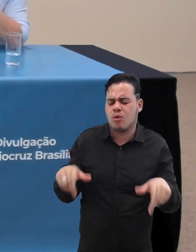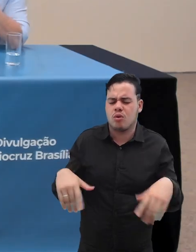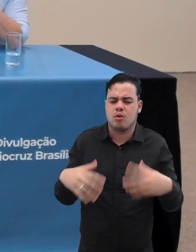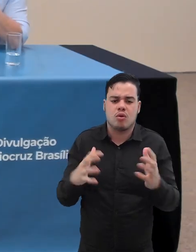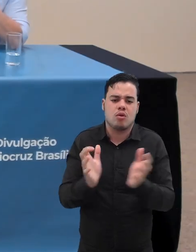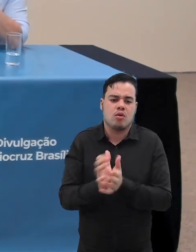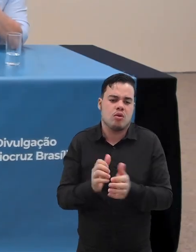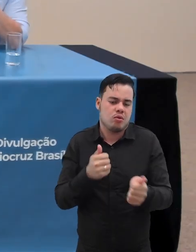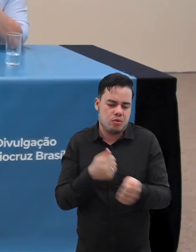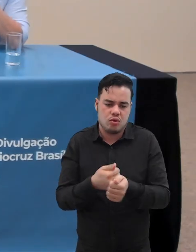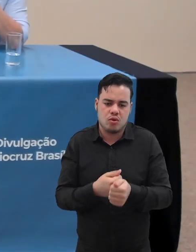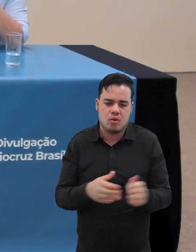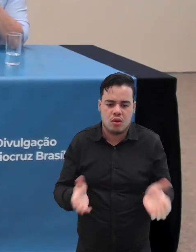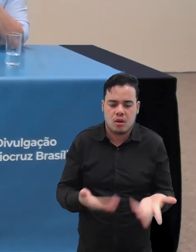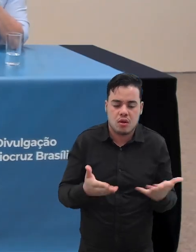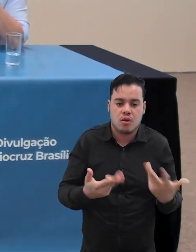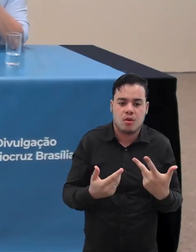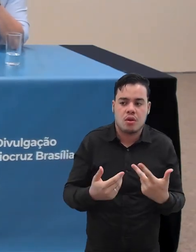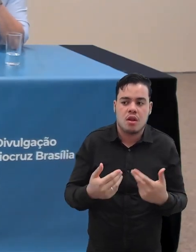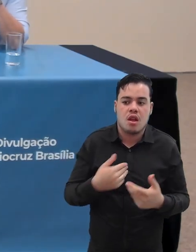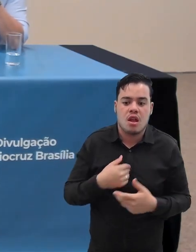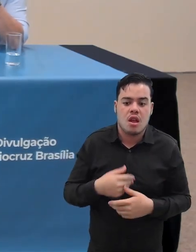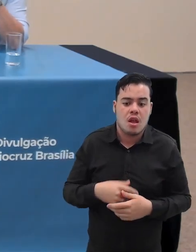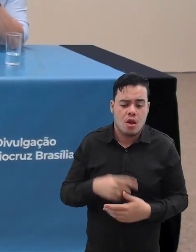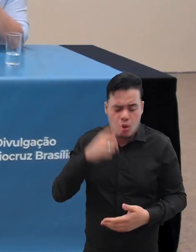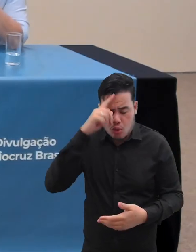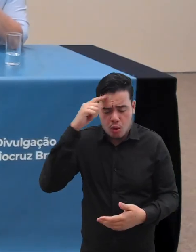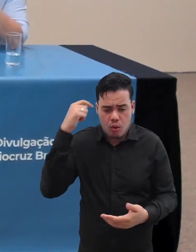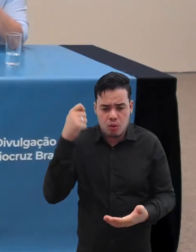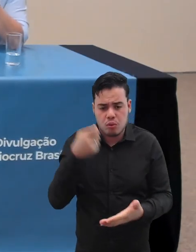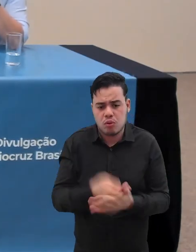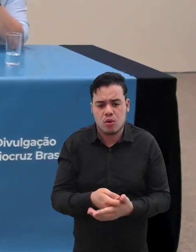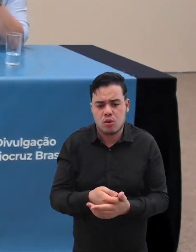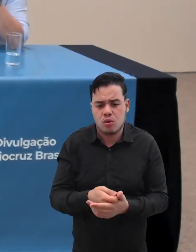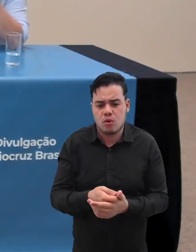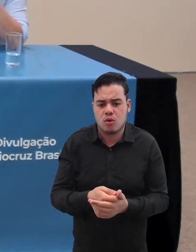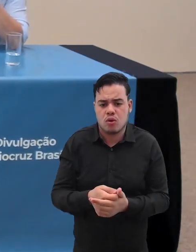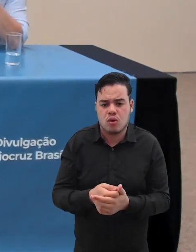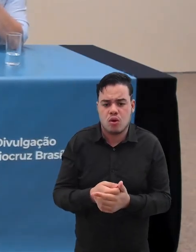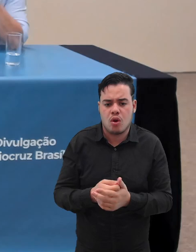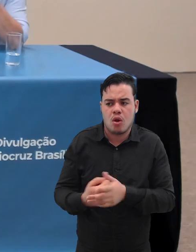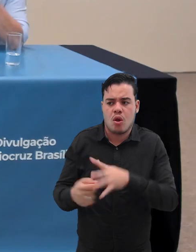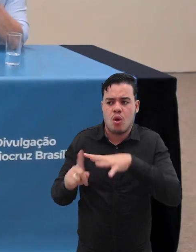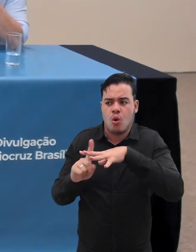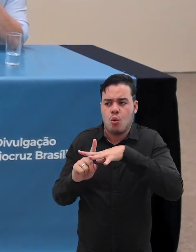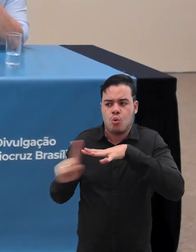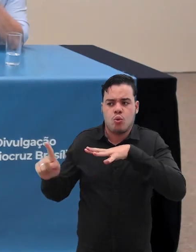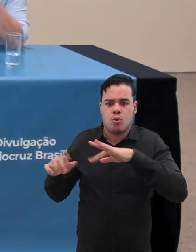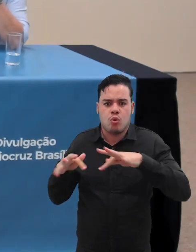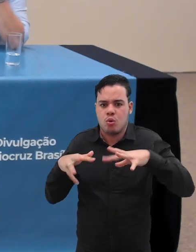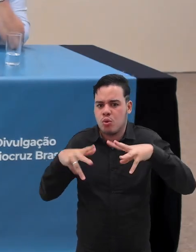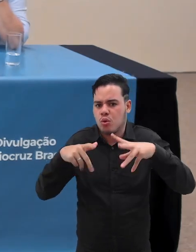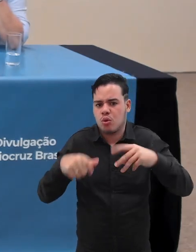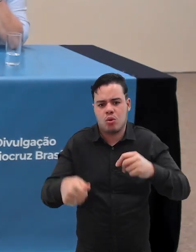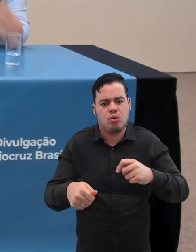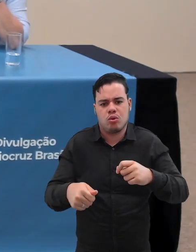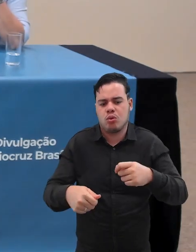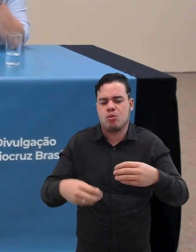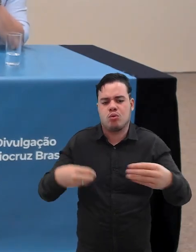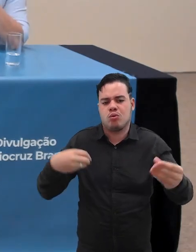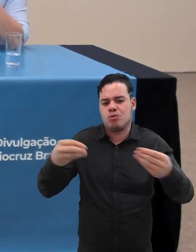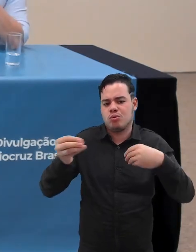patrocinadores, que exigiu que nós removêssemos tudo sobre plástico de um site que